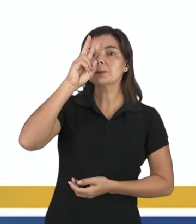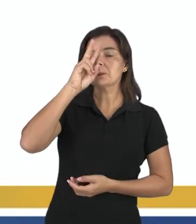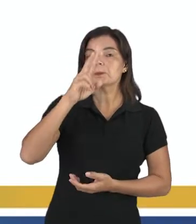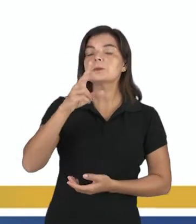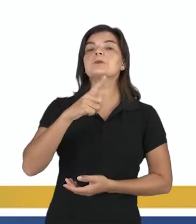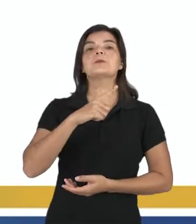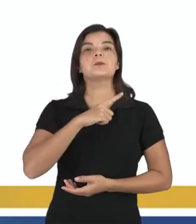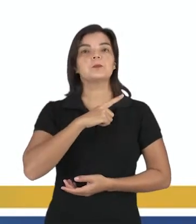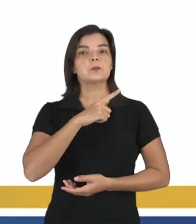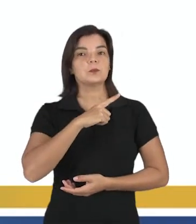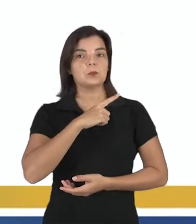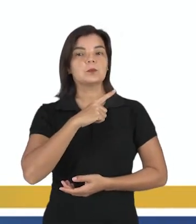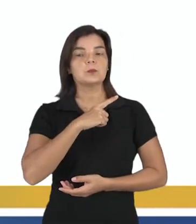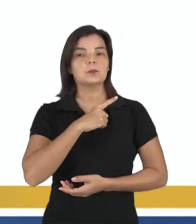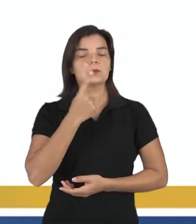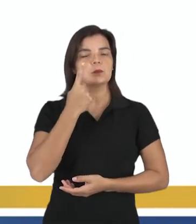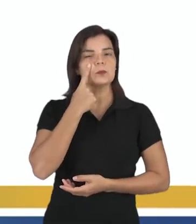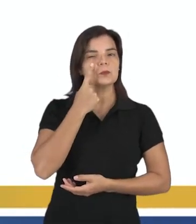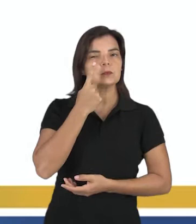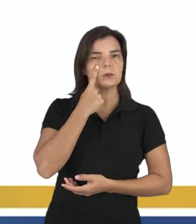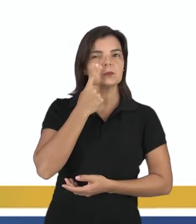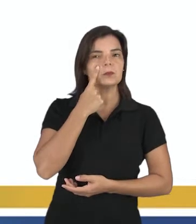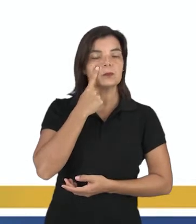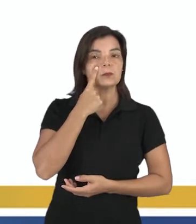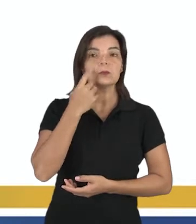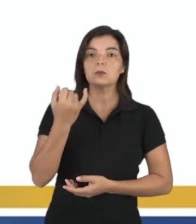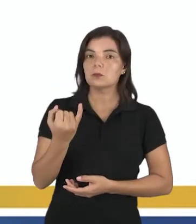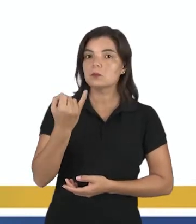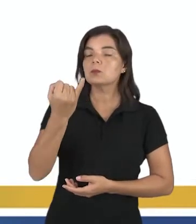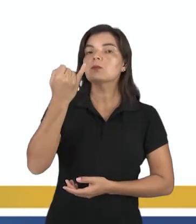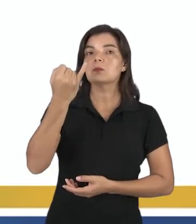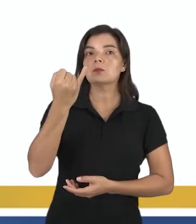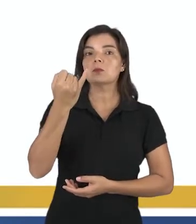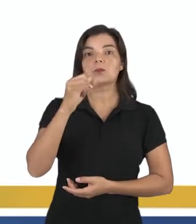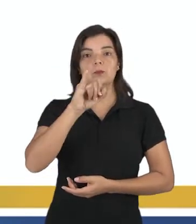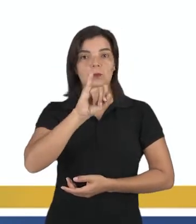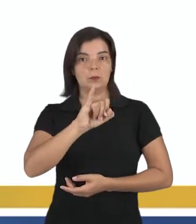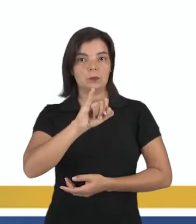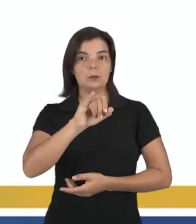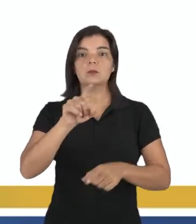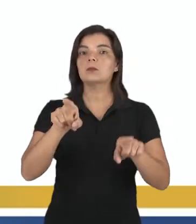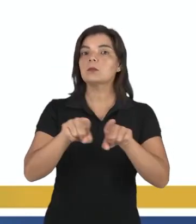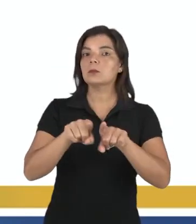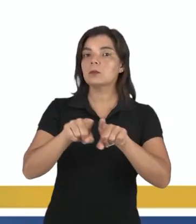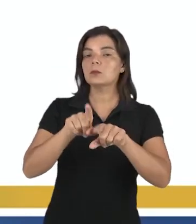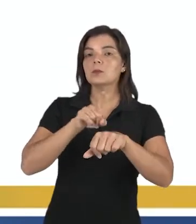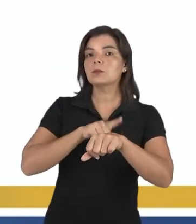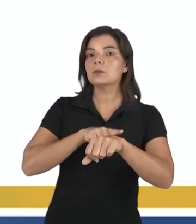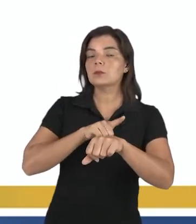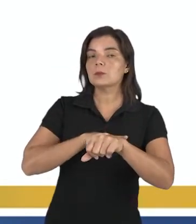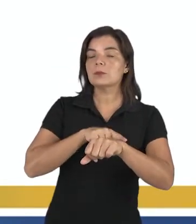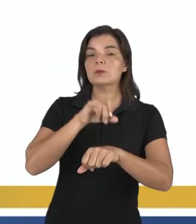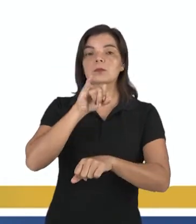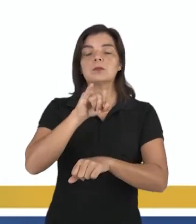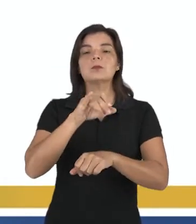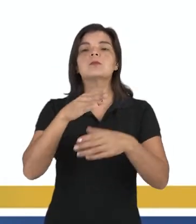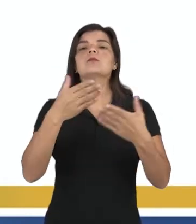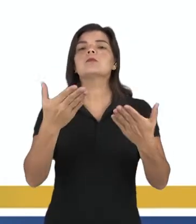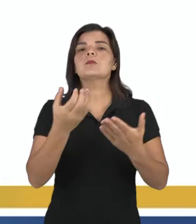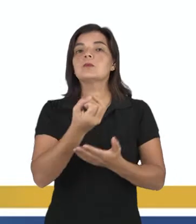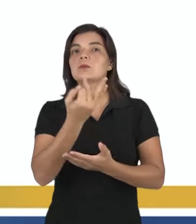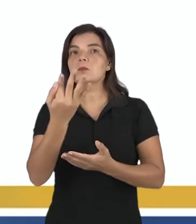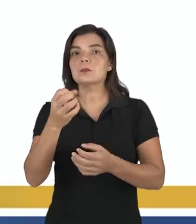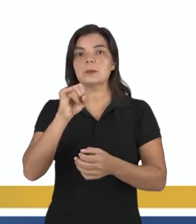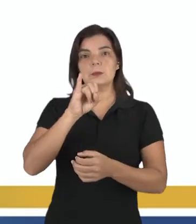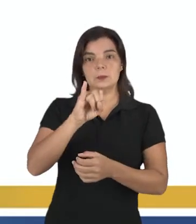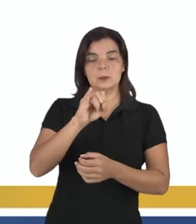que existe uma observação na taxa e no tempo. Vocês devem observar em que unidade